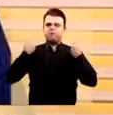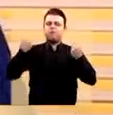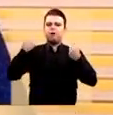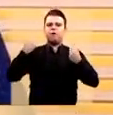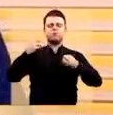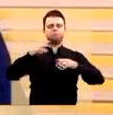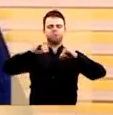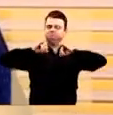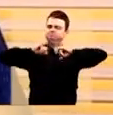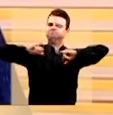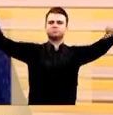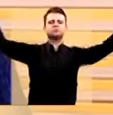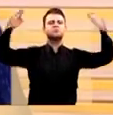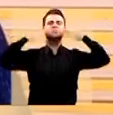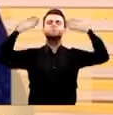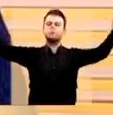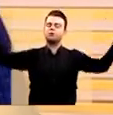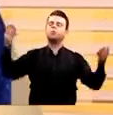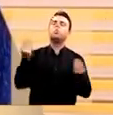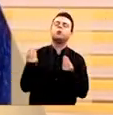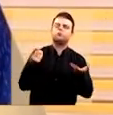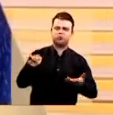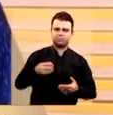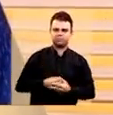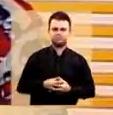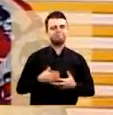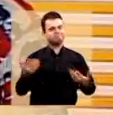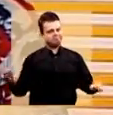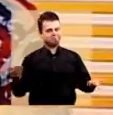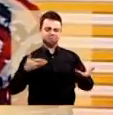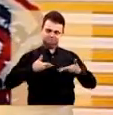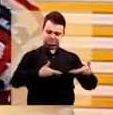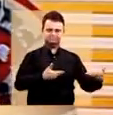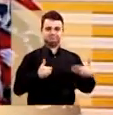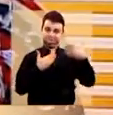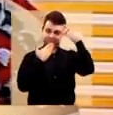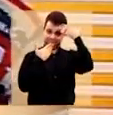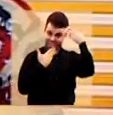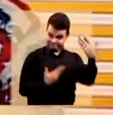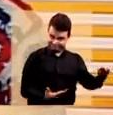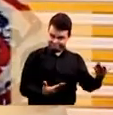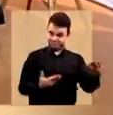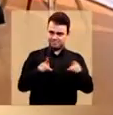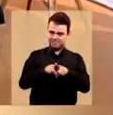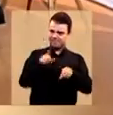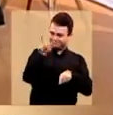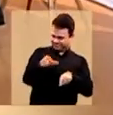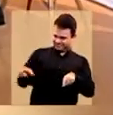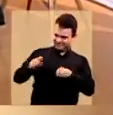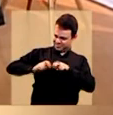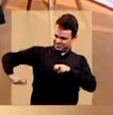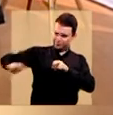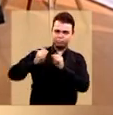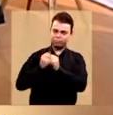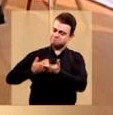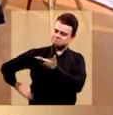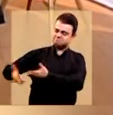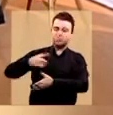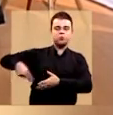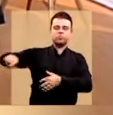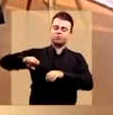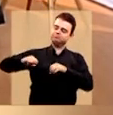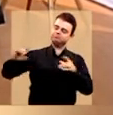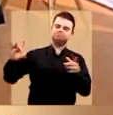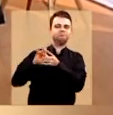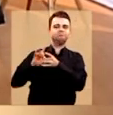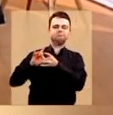empoderamento e uma voz para toda a população negra? Agradeço também o convite e a presença dos companheiros de